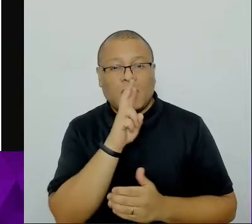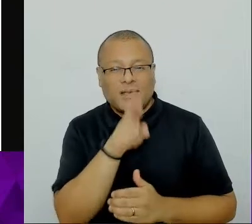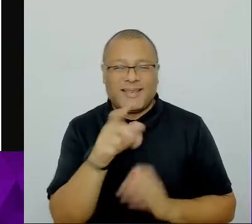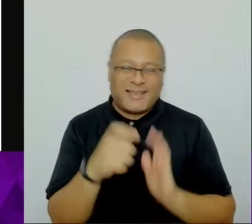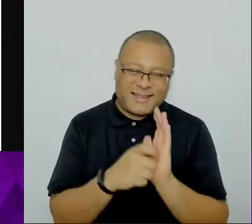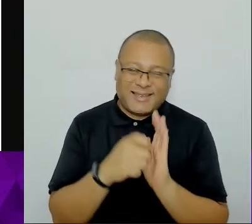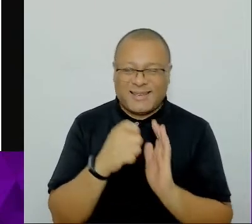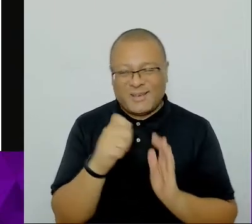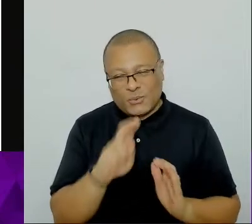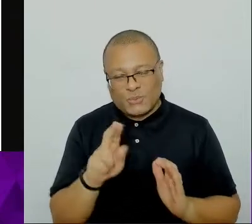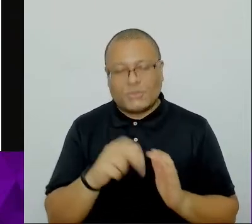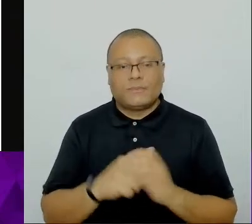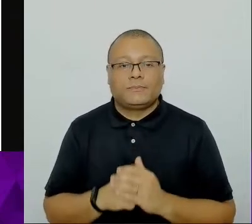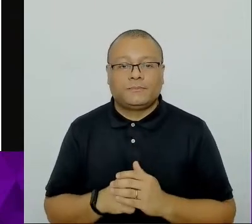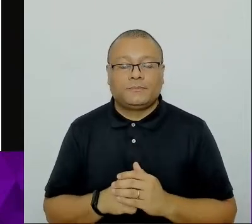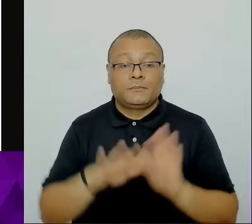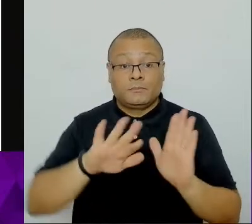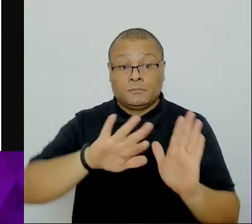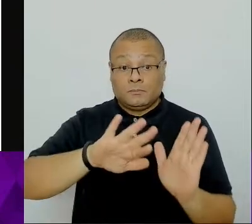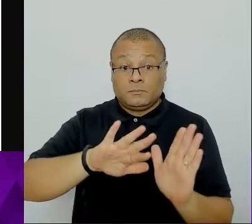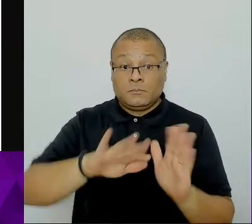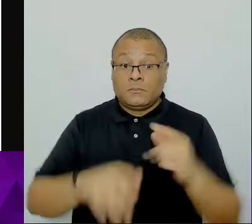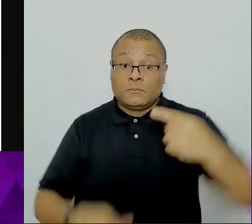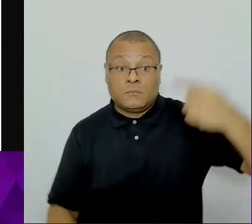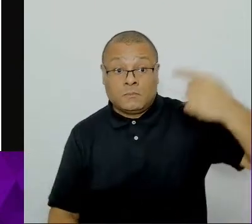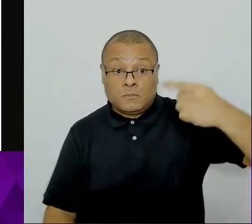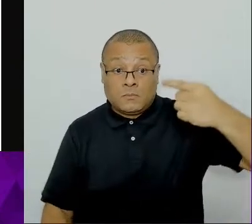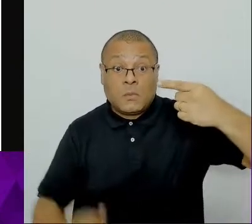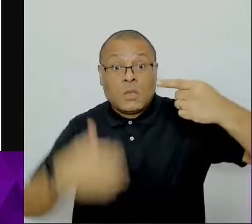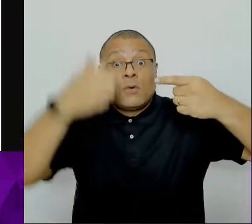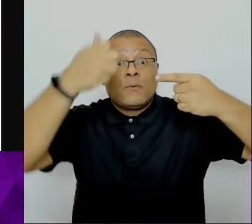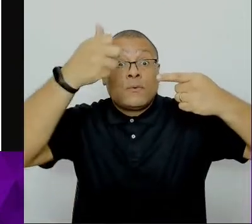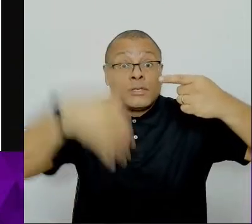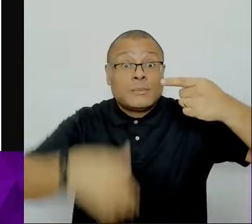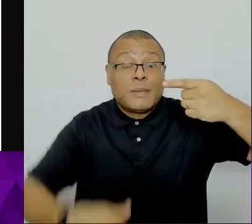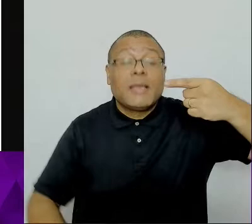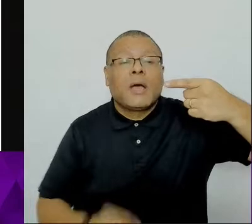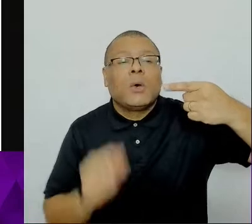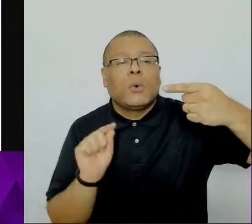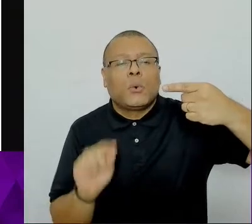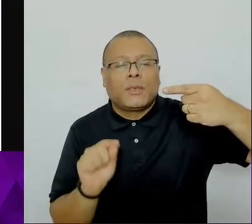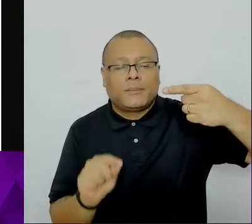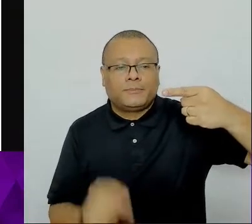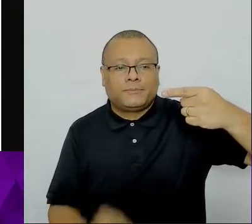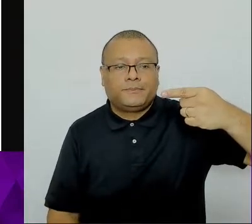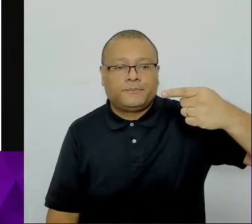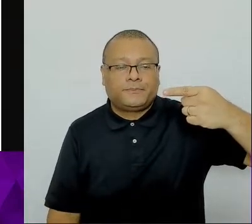aplicação. Mas antes, a gente vai falar da parte